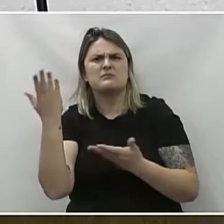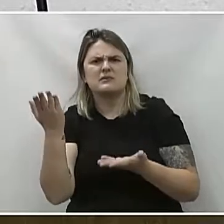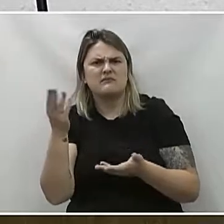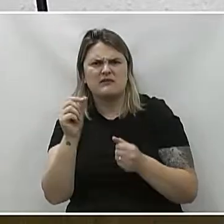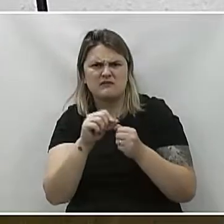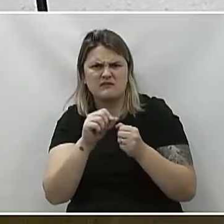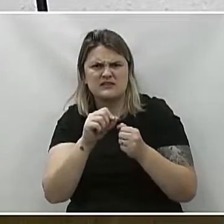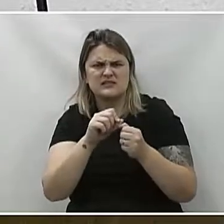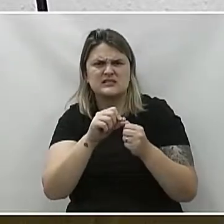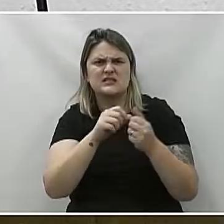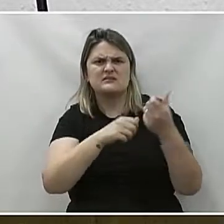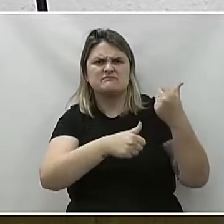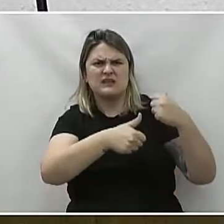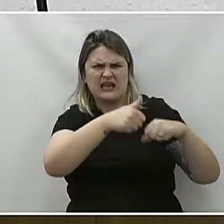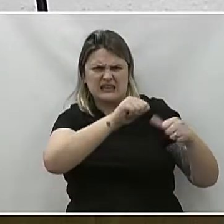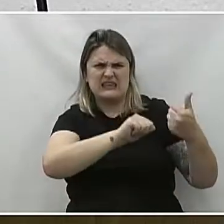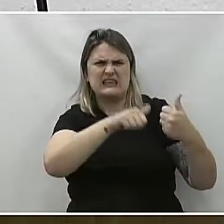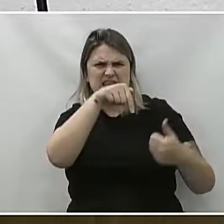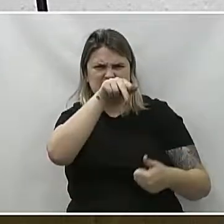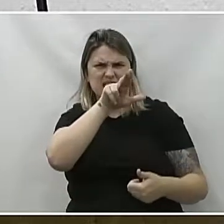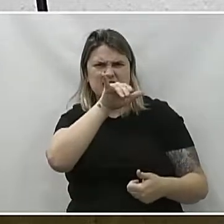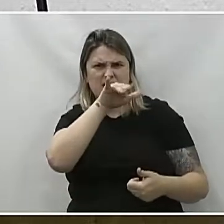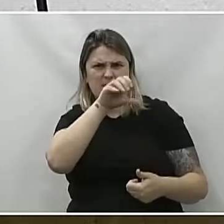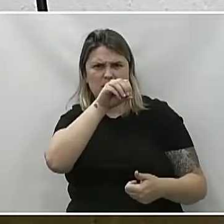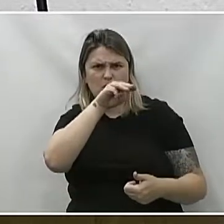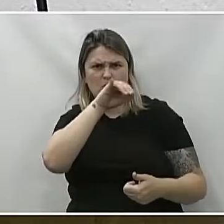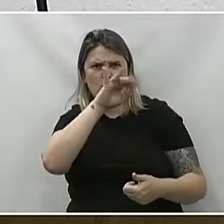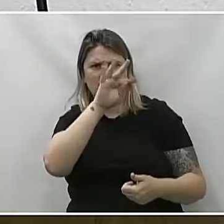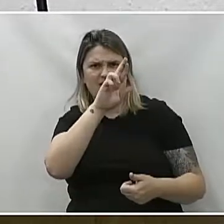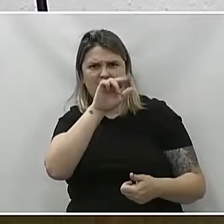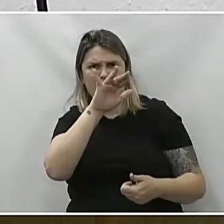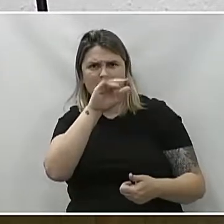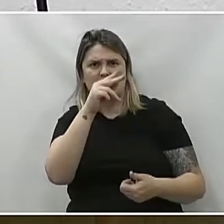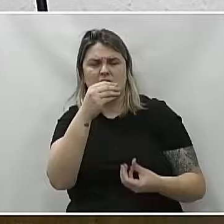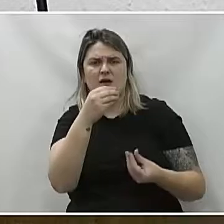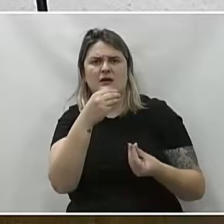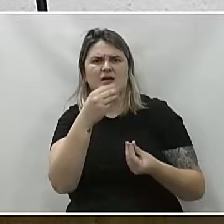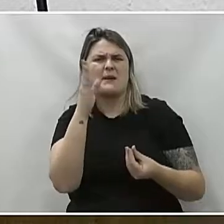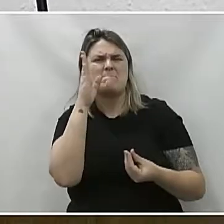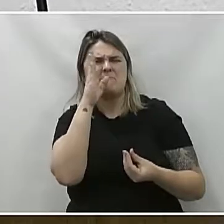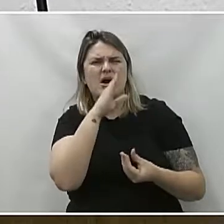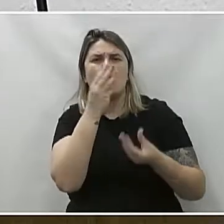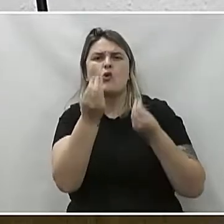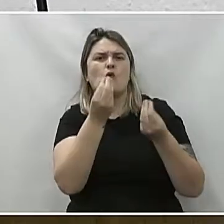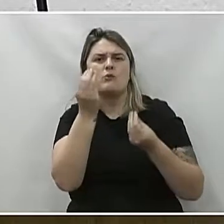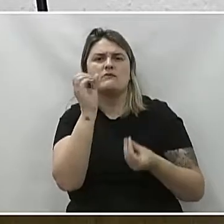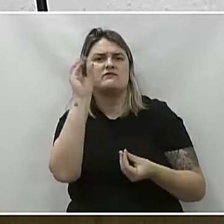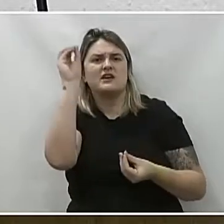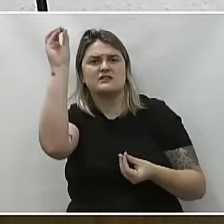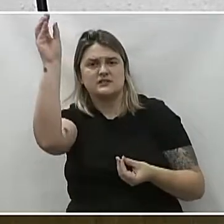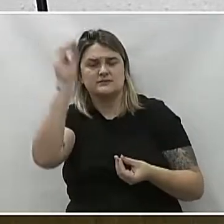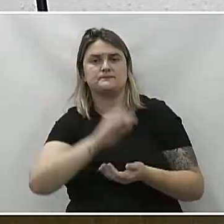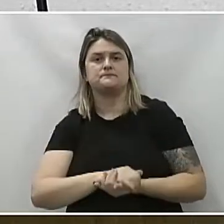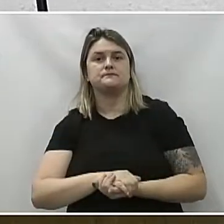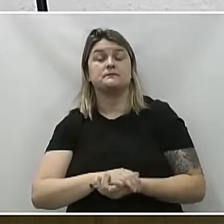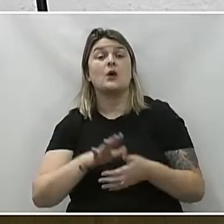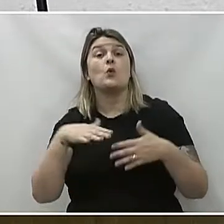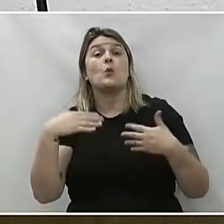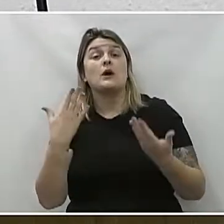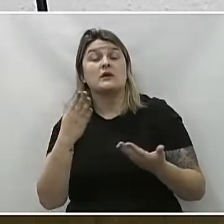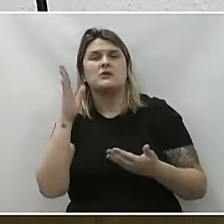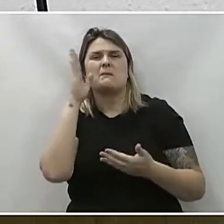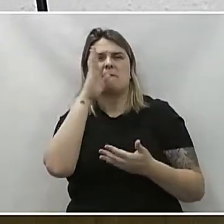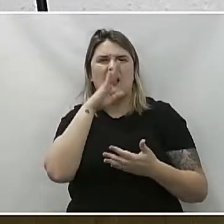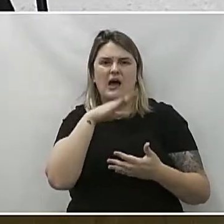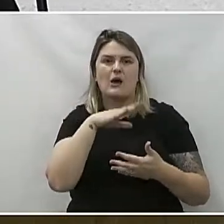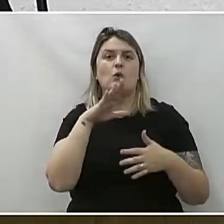ele vai fazer quimioterapia? E daí? Quando ele estiver passando mal, como que ele vai viajar? Então, quando ele passar mal, quando ele